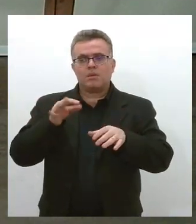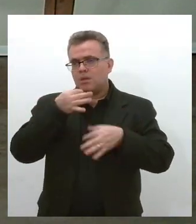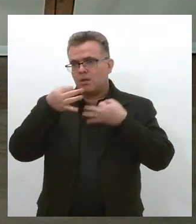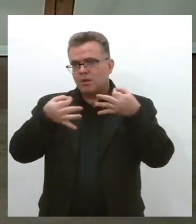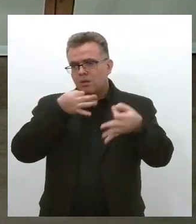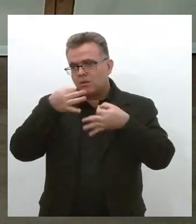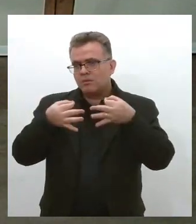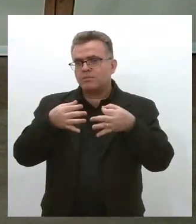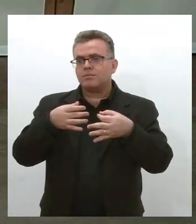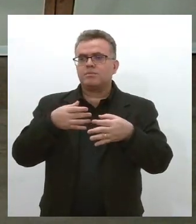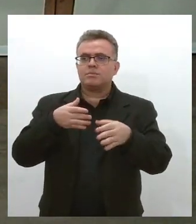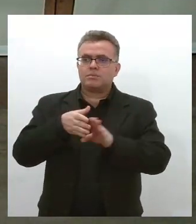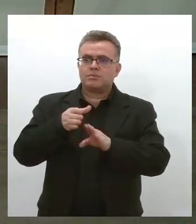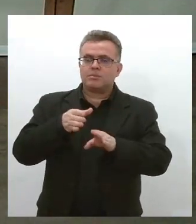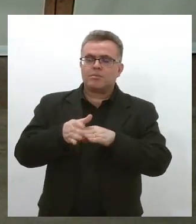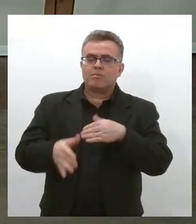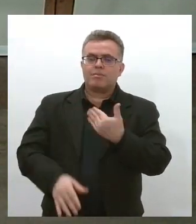no